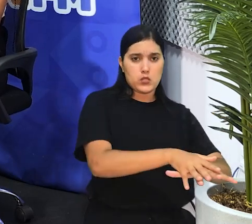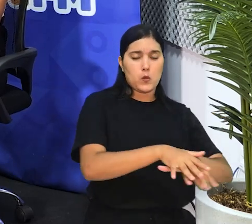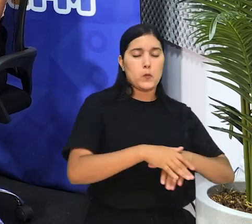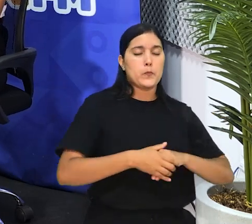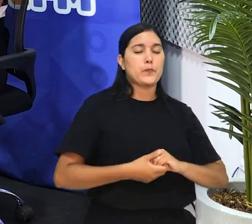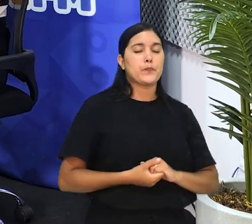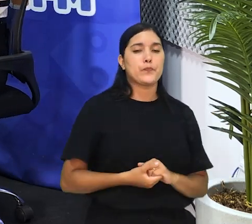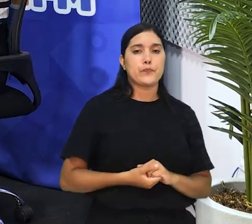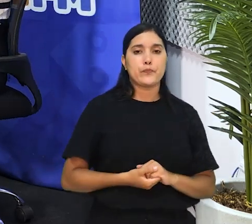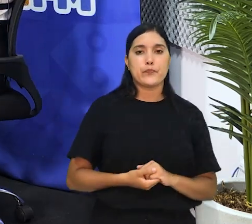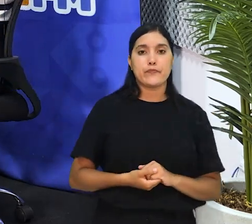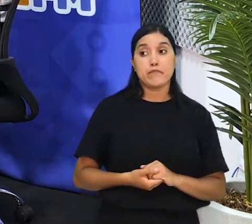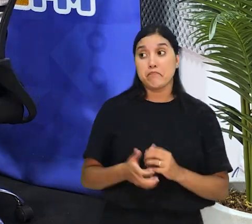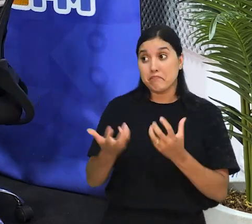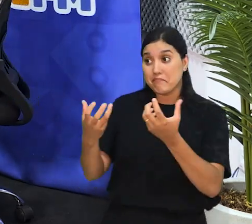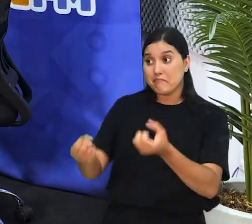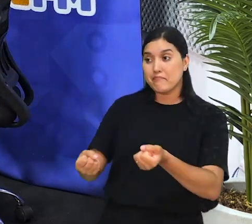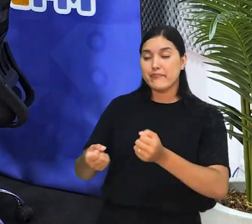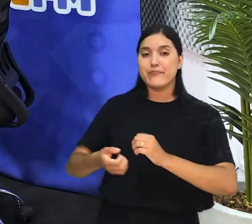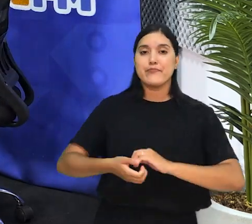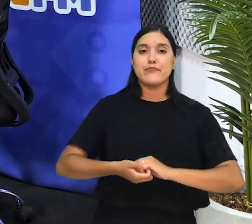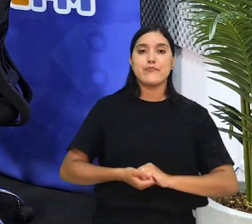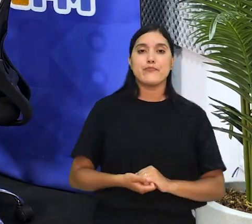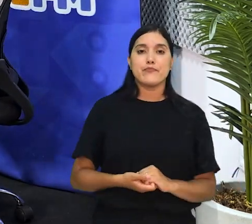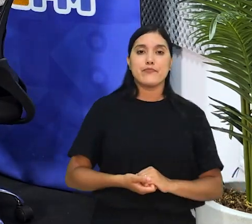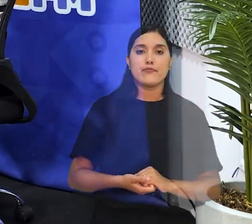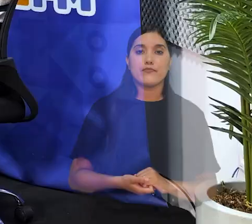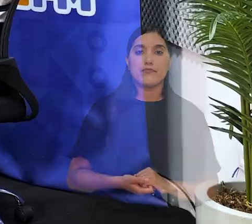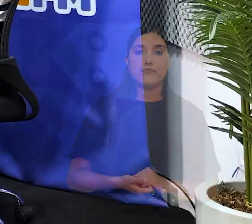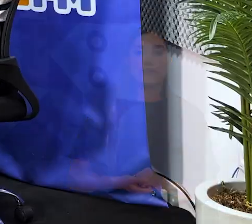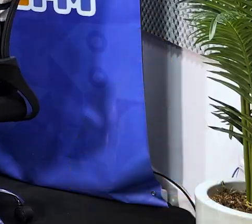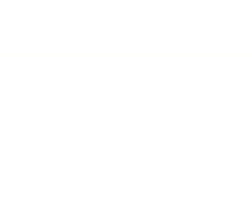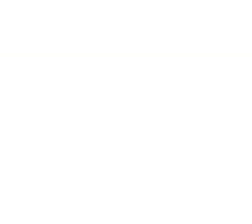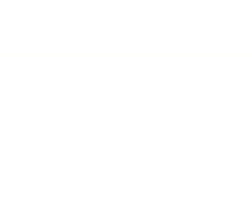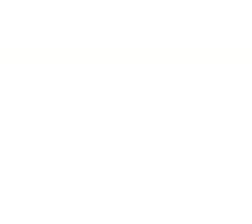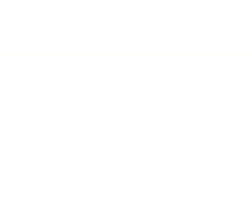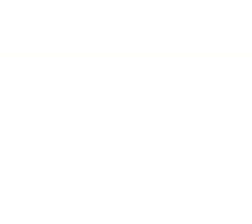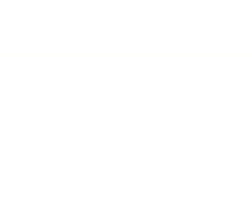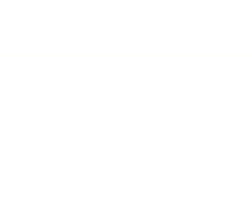inclusão. Bora lá.